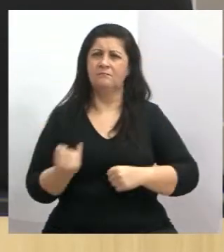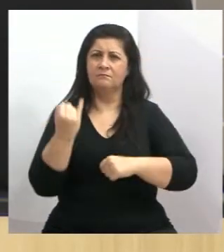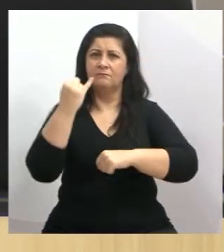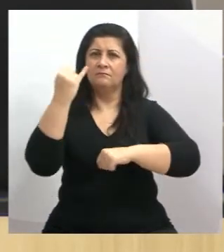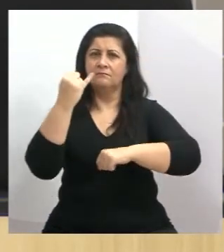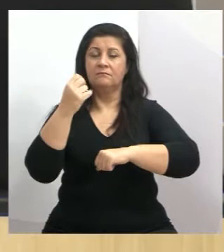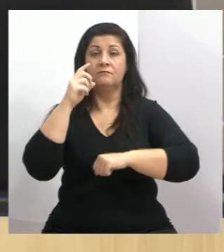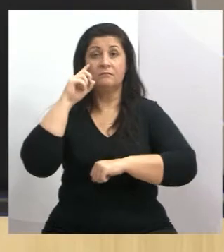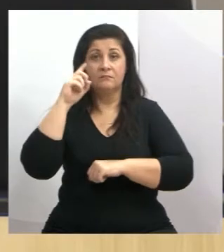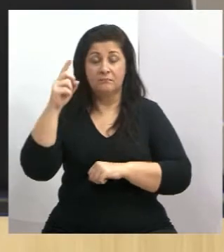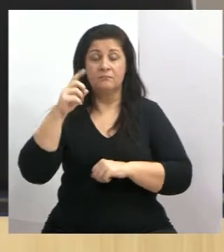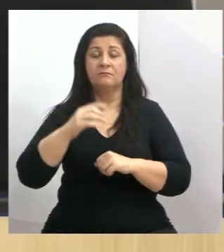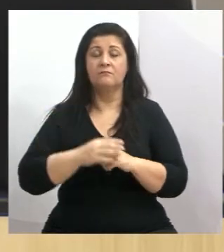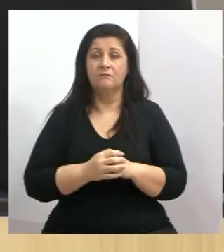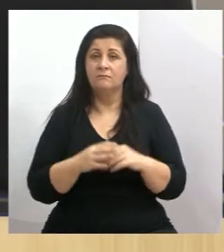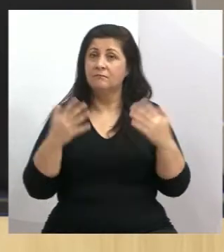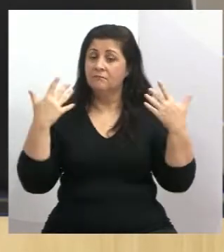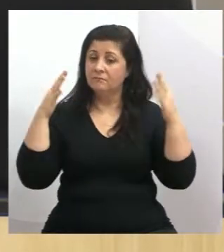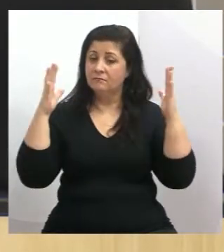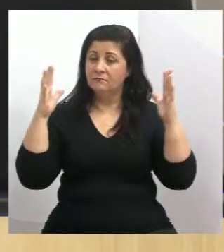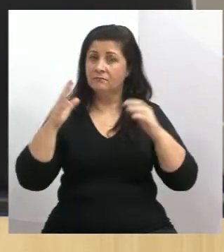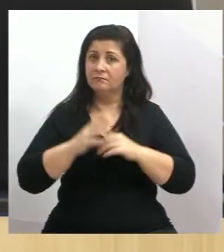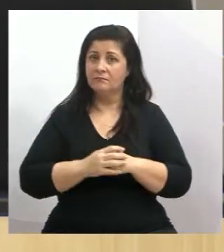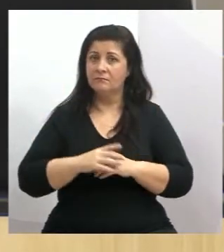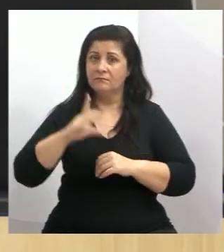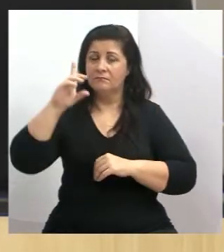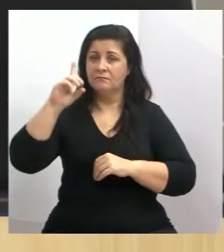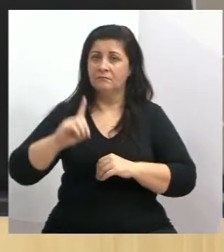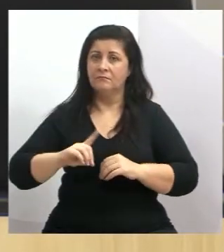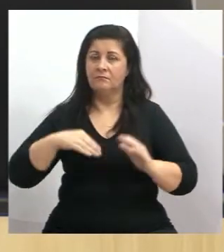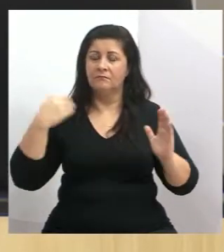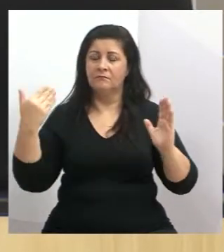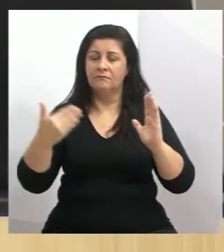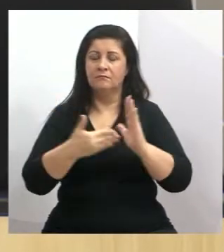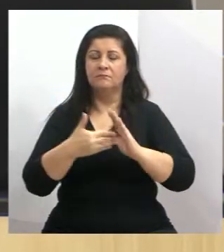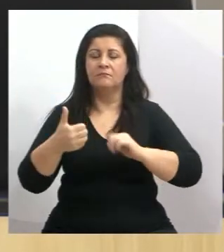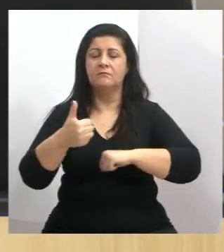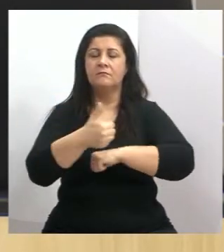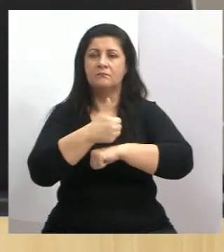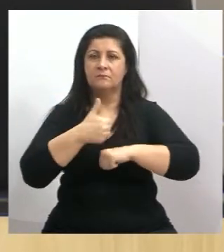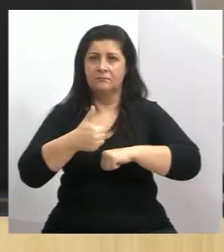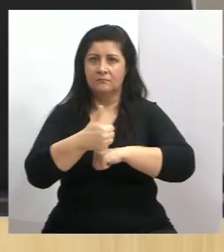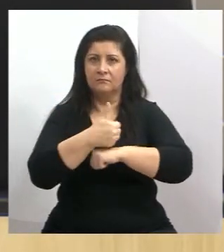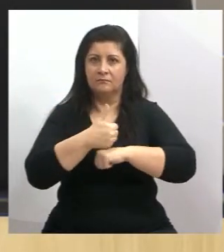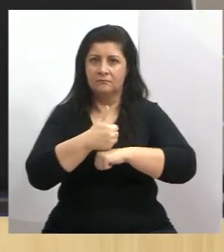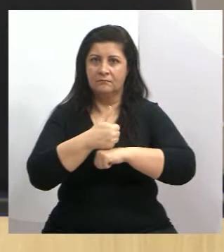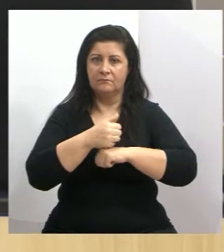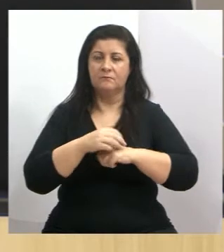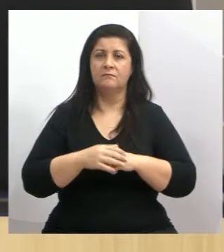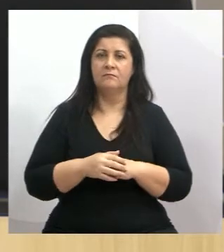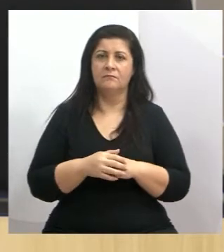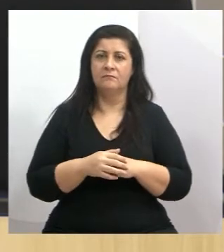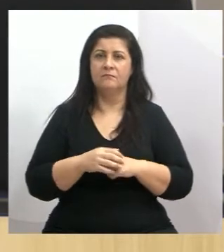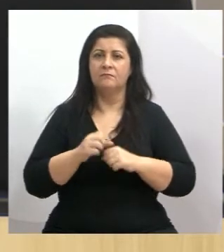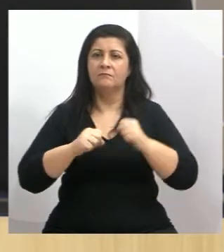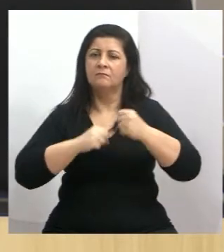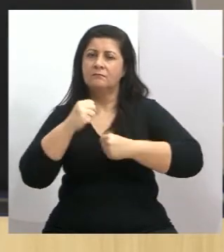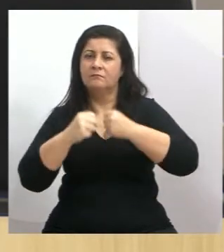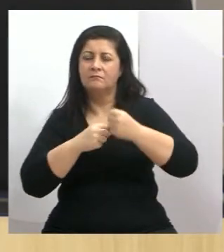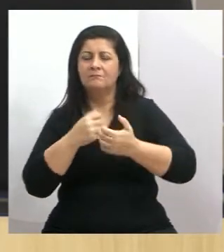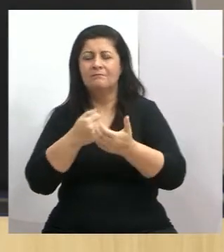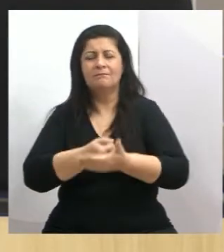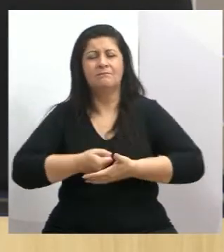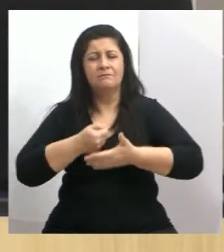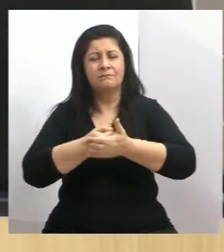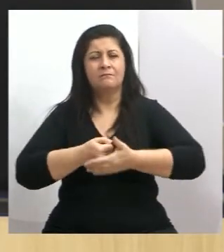importância dessa data que celebra o direito dos de todos os profissionais de serviços sociais delicado a luta por melhores